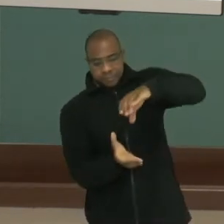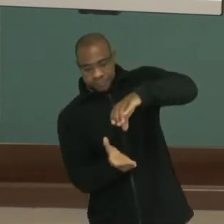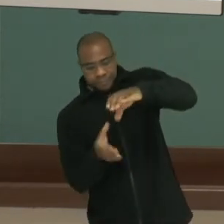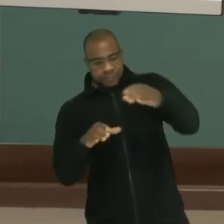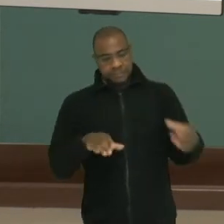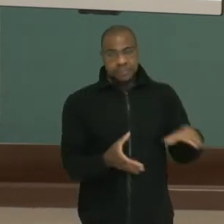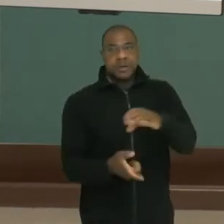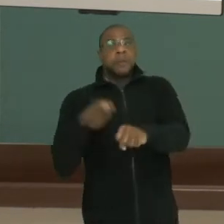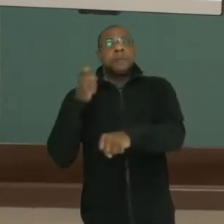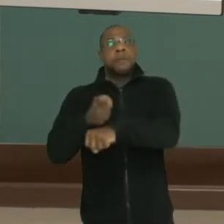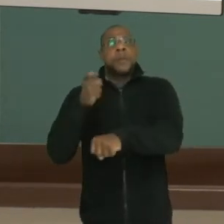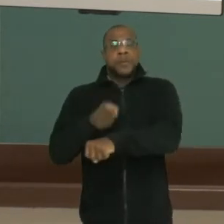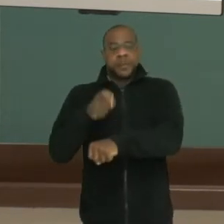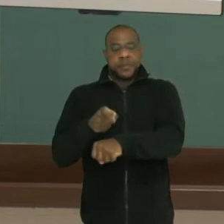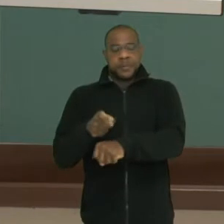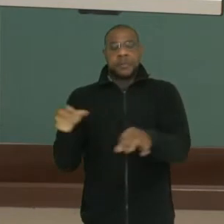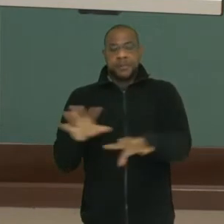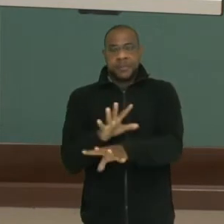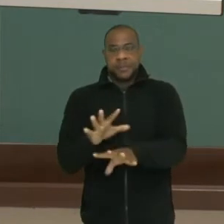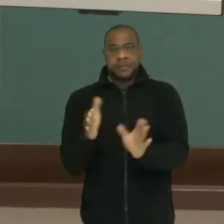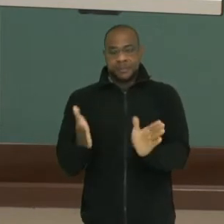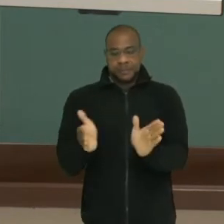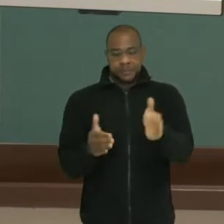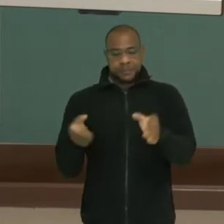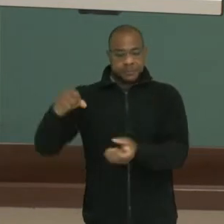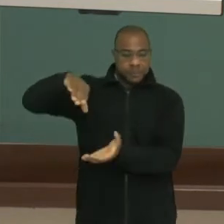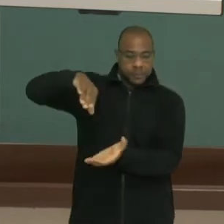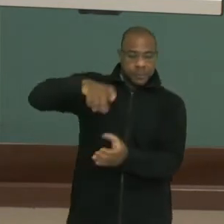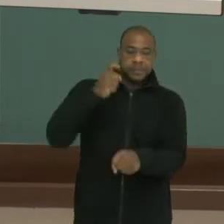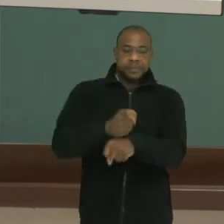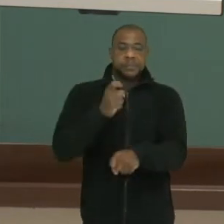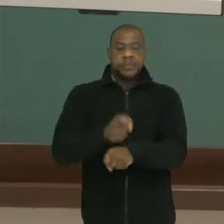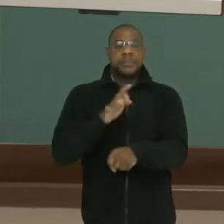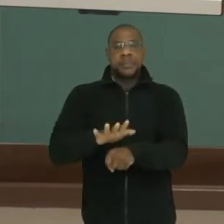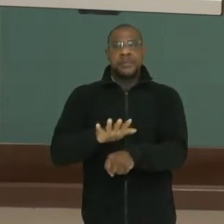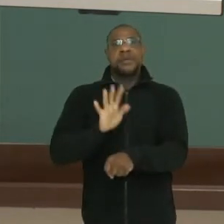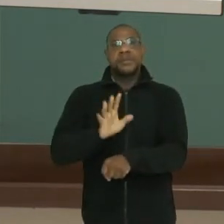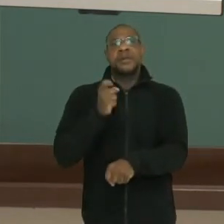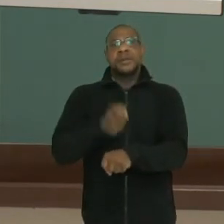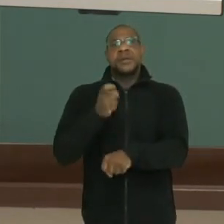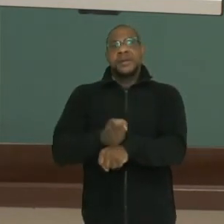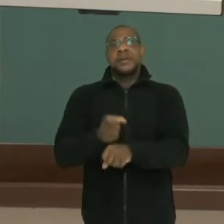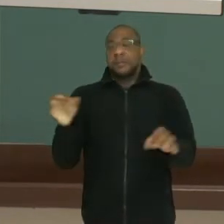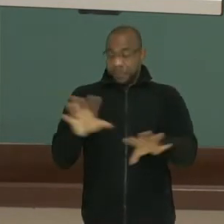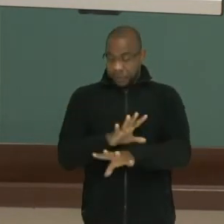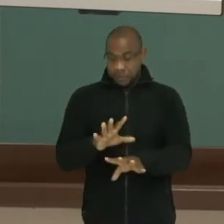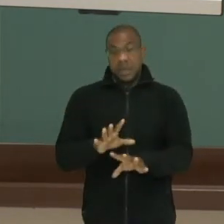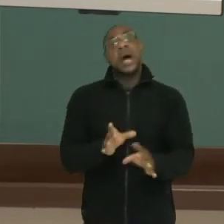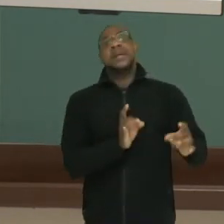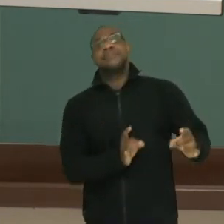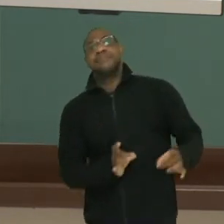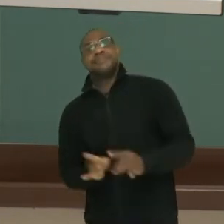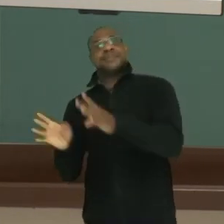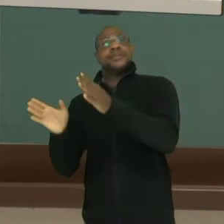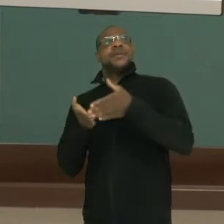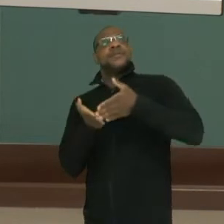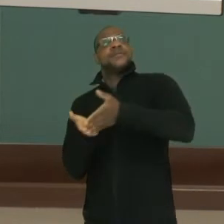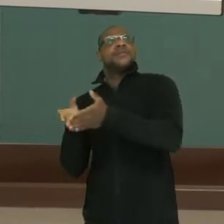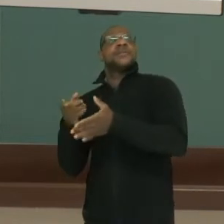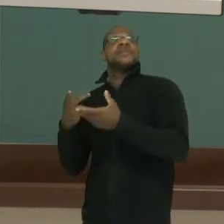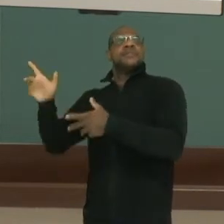purgar, onde eram colocadas em formas, né, e ficaria ali até cristalizar. Posteriormente, então,